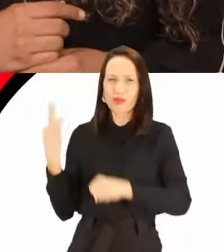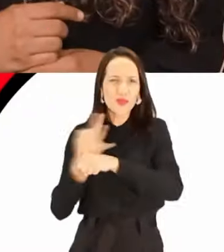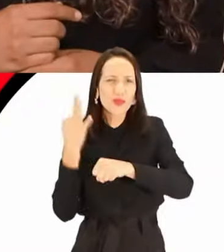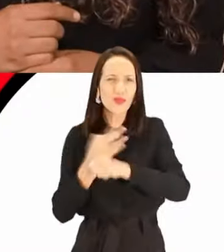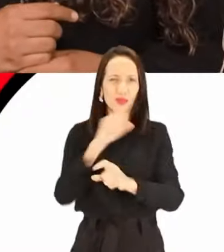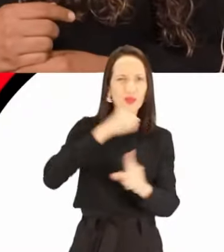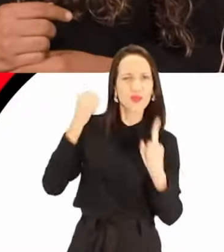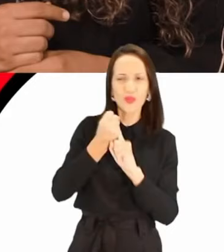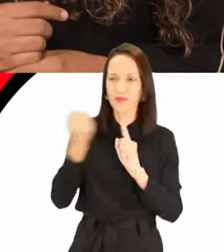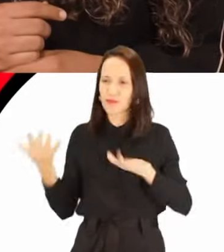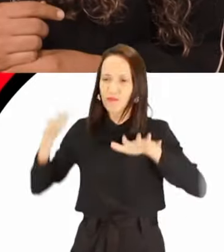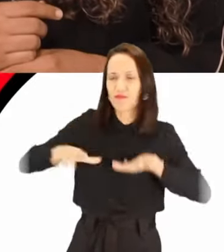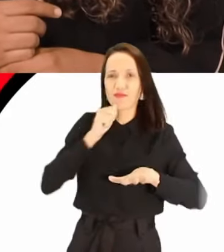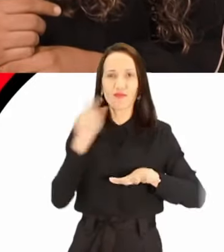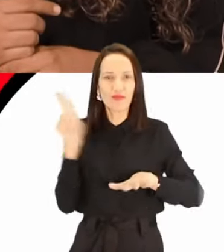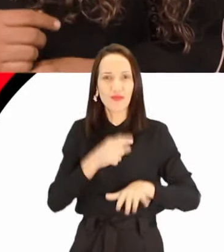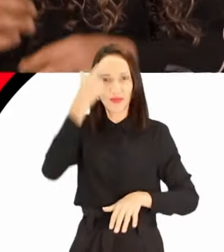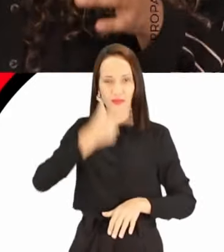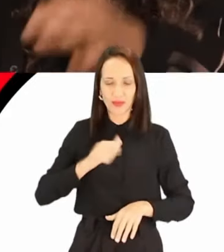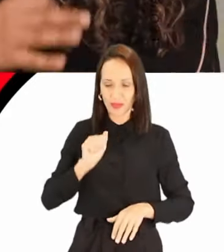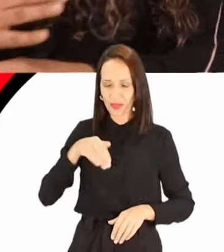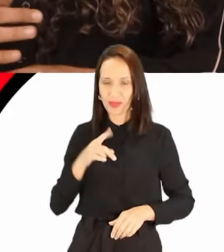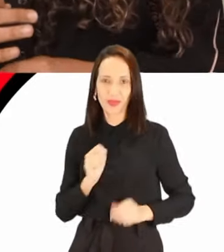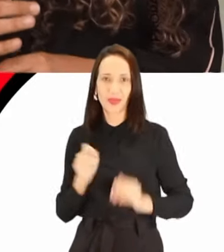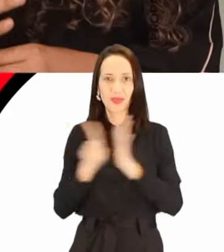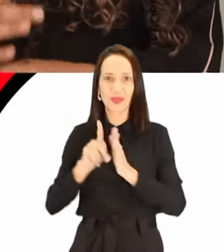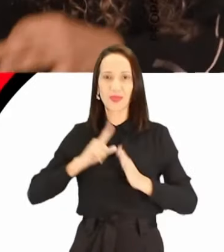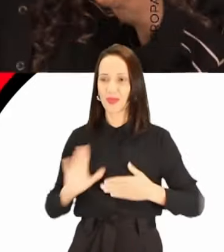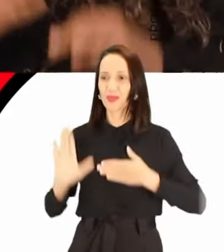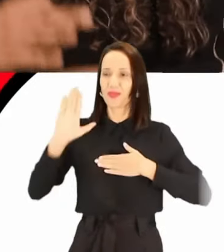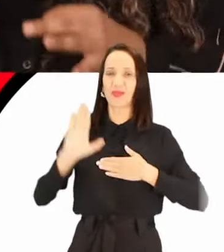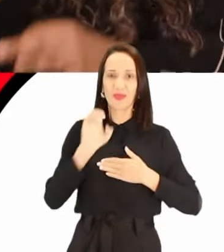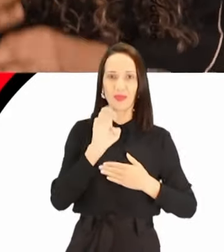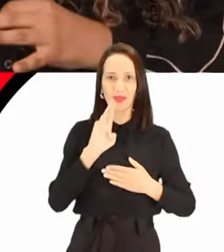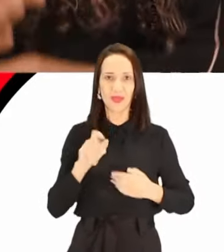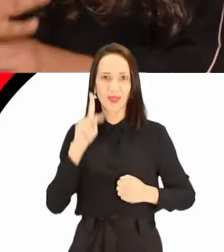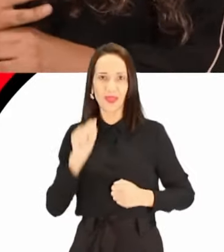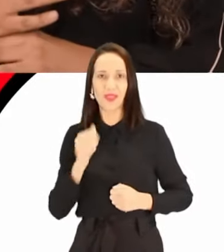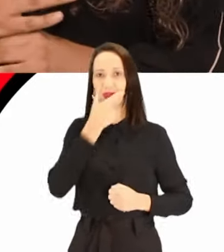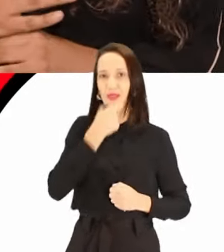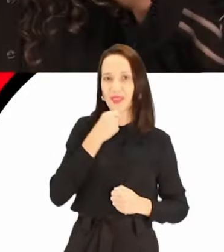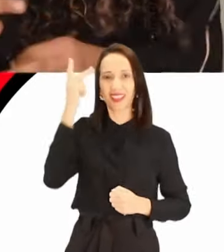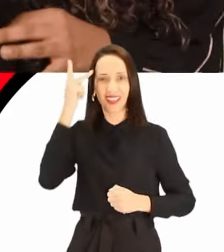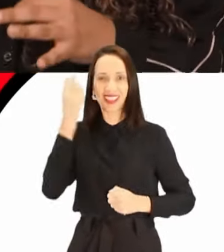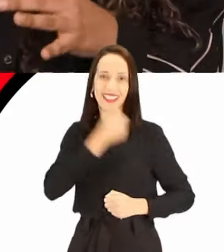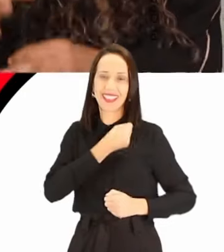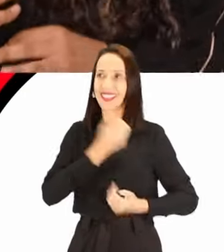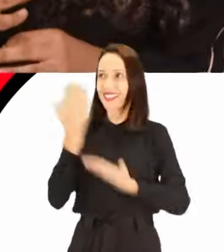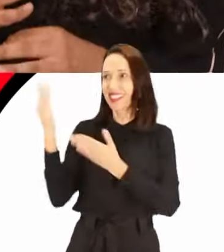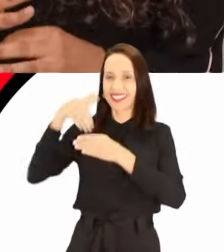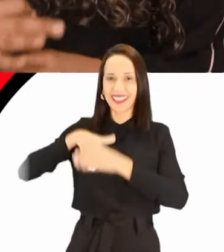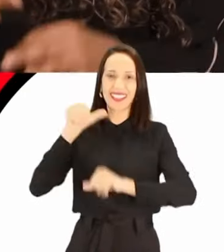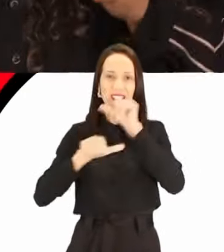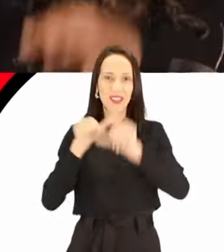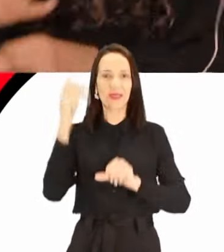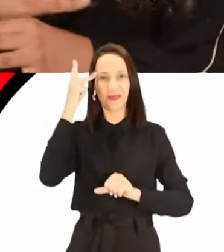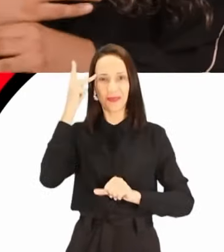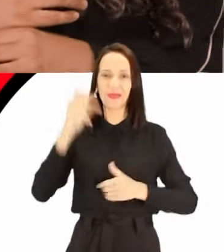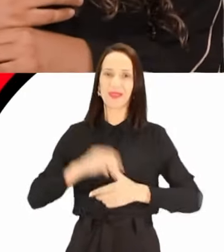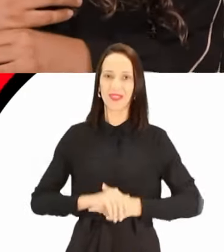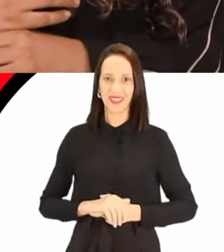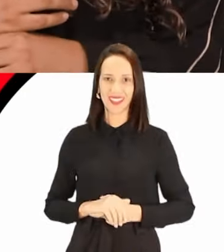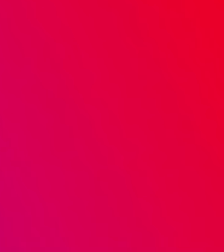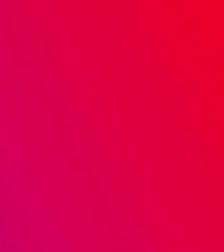E jamais tolerarei uma cidade que não nos implua. Eu sou Amanda Pascoal, candidata de Erika Hilton e Boulos em São Paulo. Vote 50-700 para